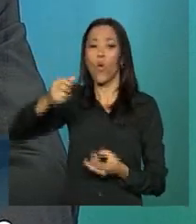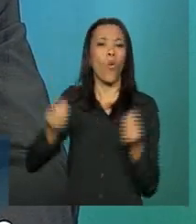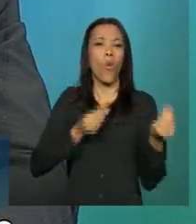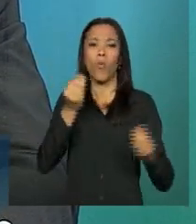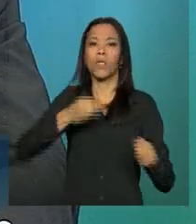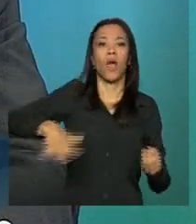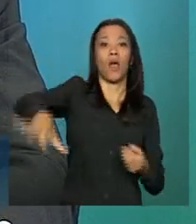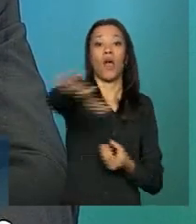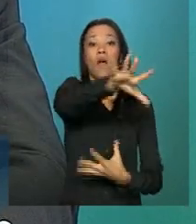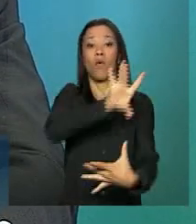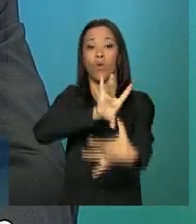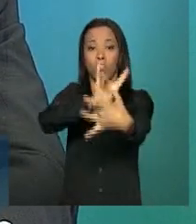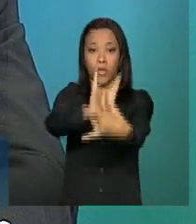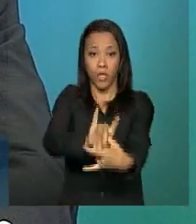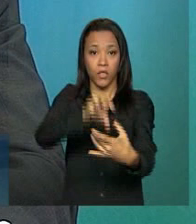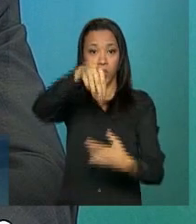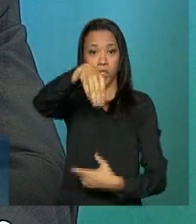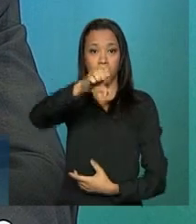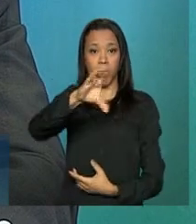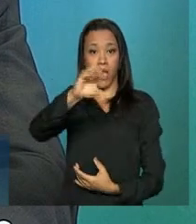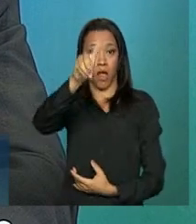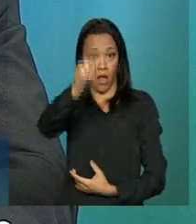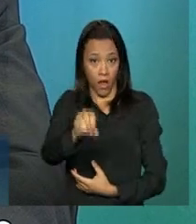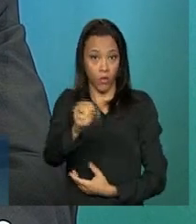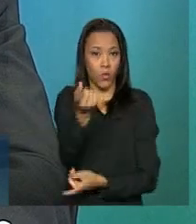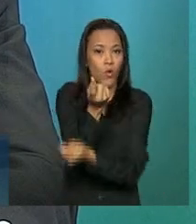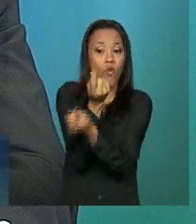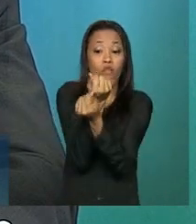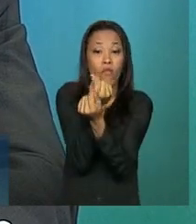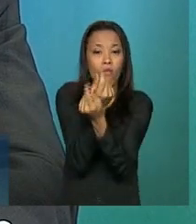de fazer isso, tá certo? Mas eu acho que a presidente foi,